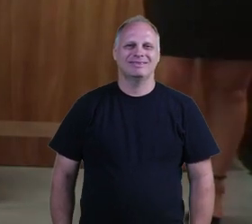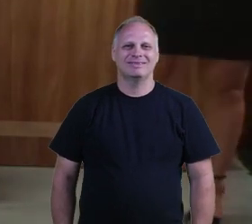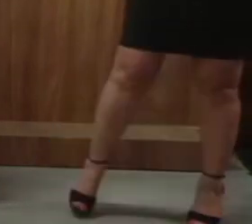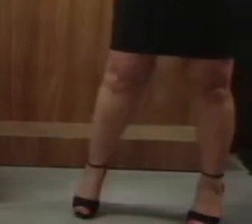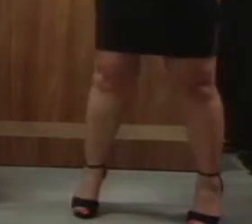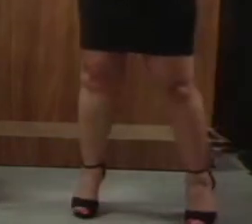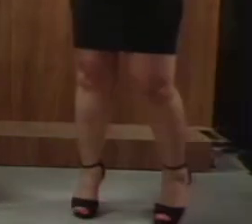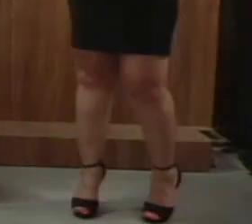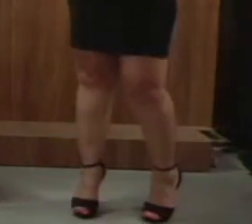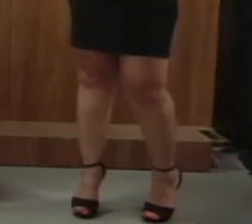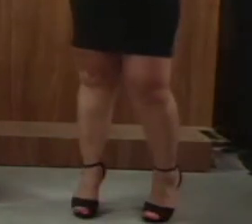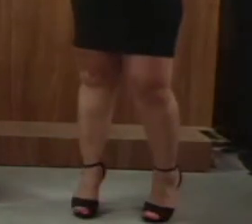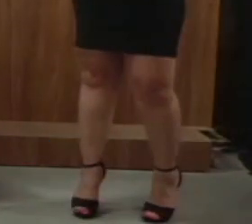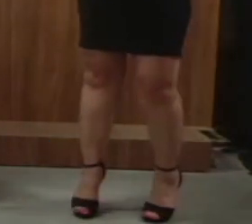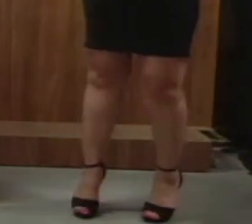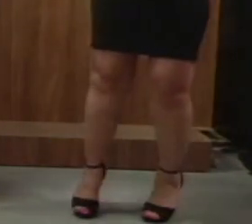Vamos? Vamos?